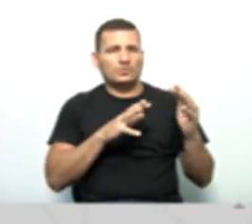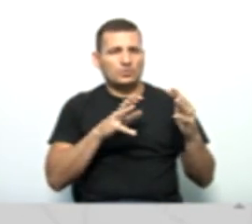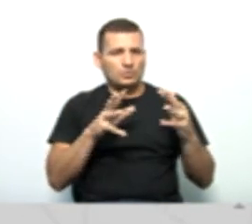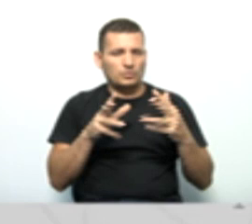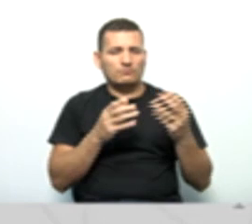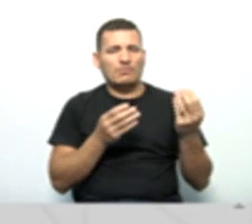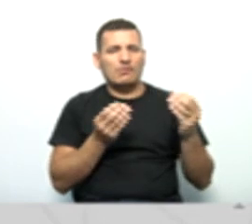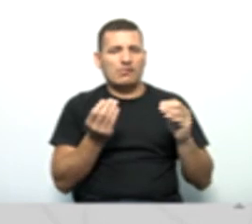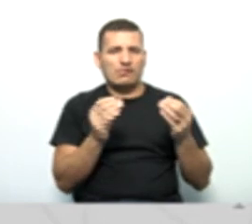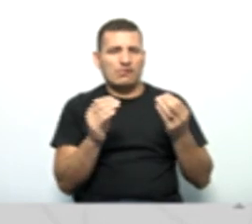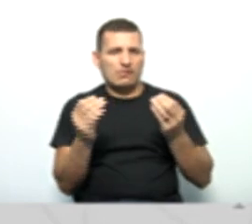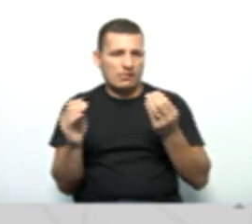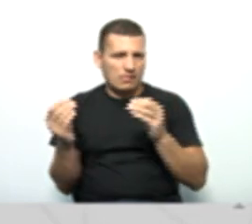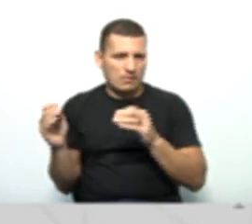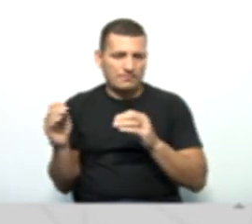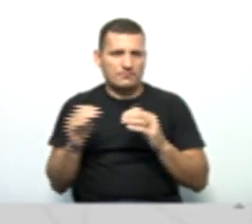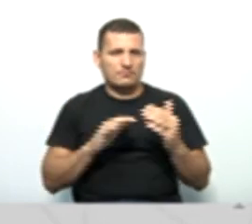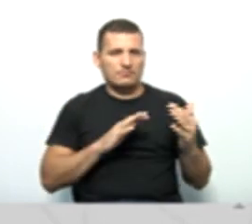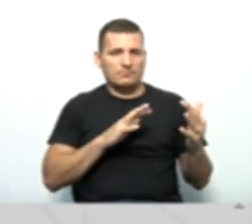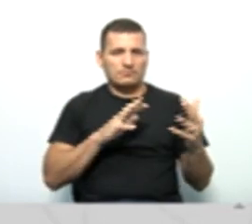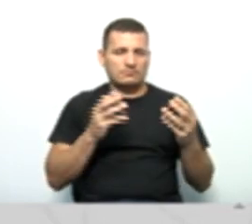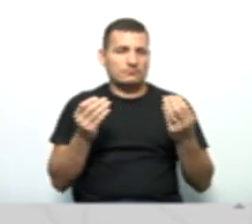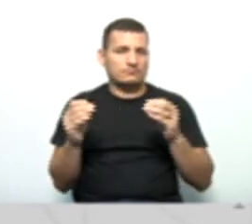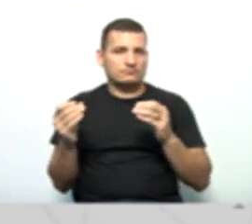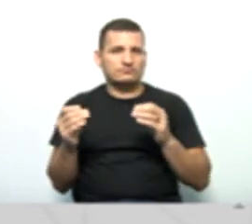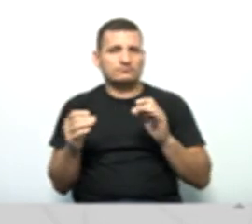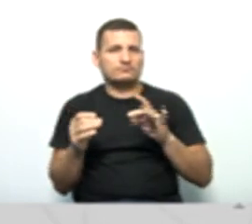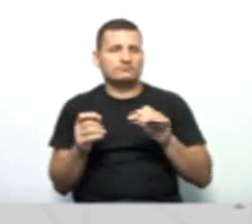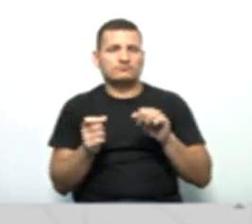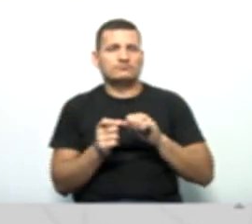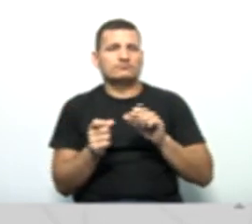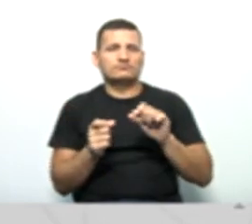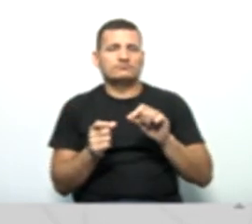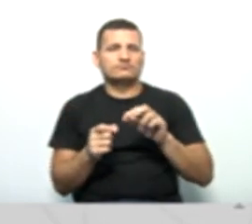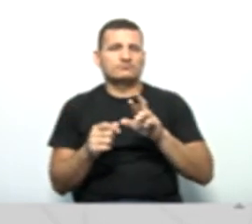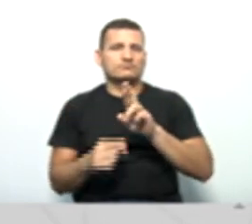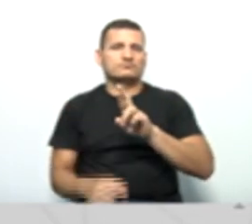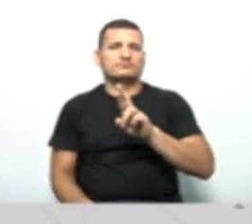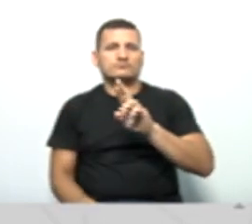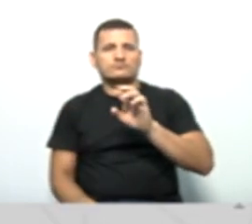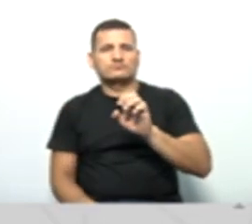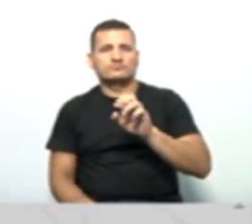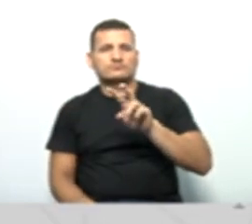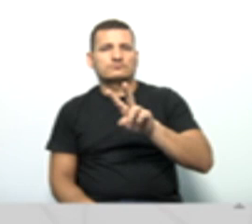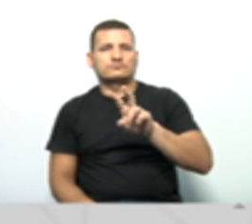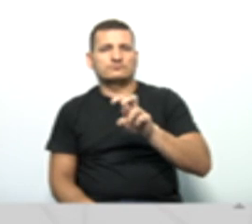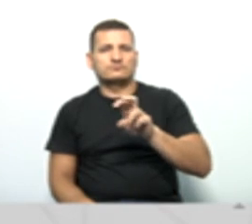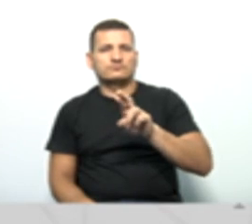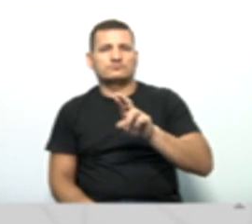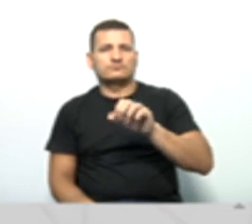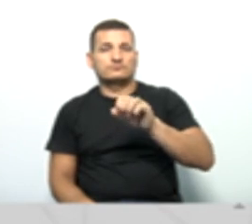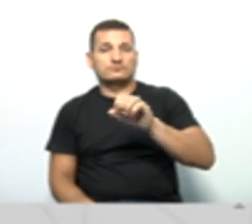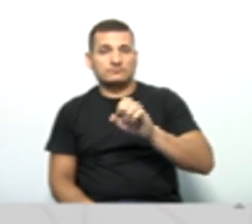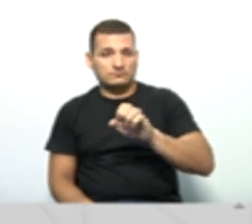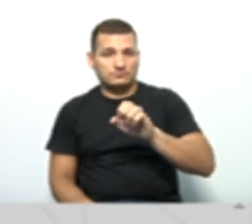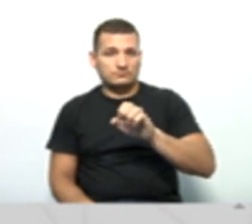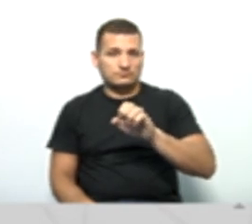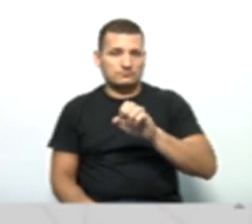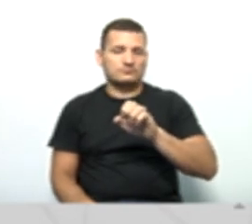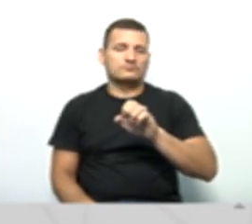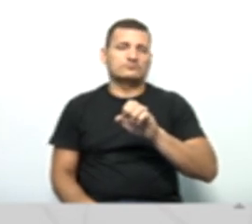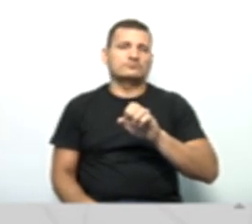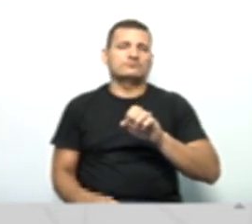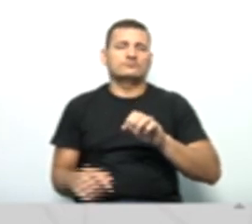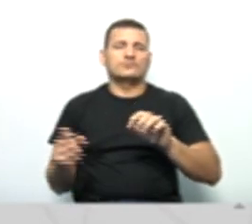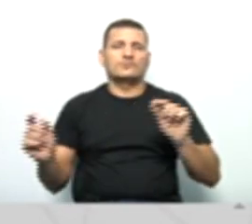eles, você simplesmente dá um reverse Isso. e Que ele aí vai ele já ordenar reverte tudo automaticamente. e já